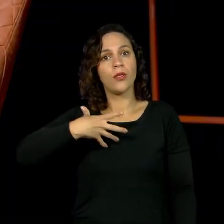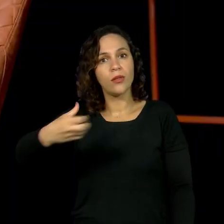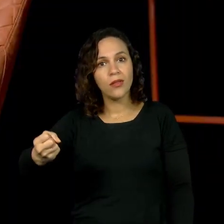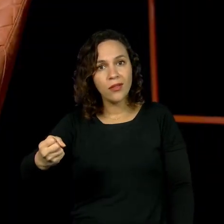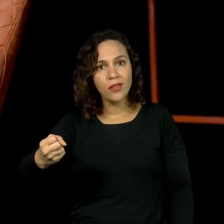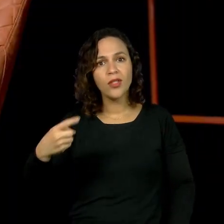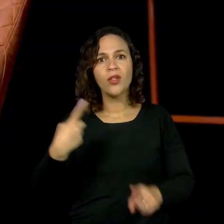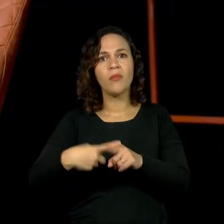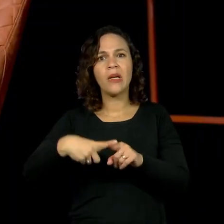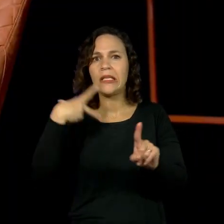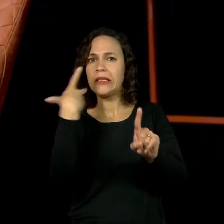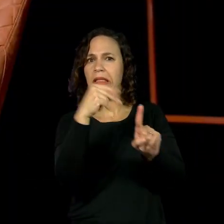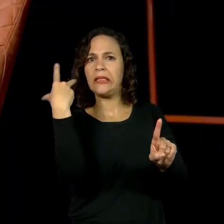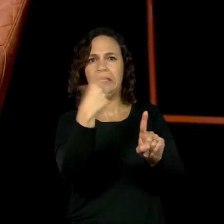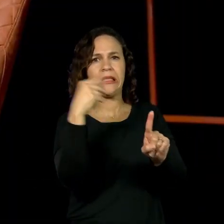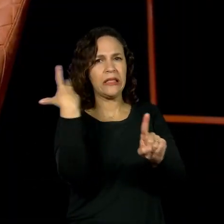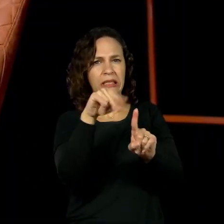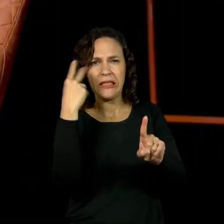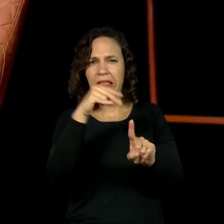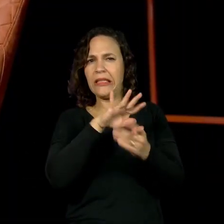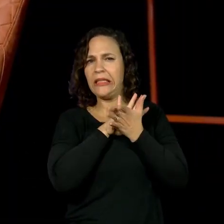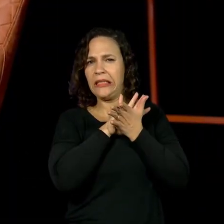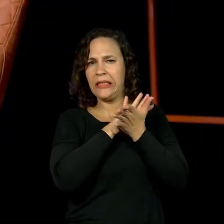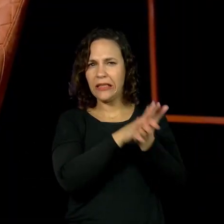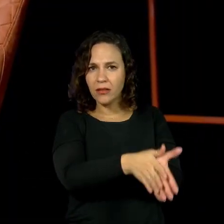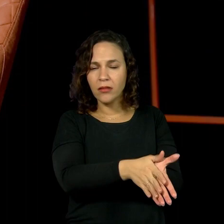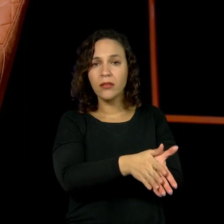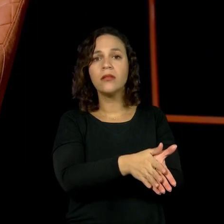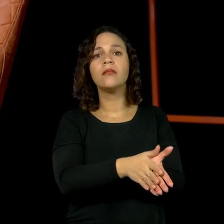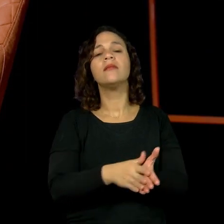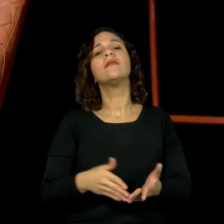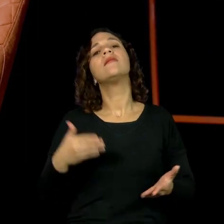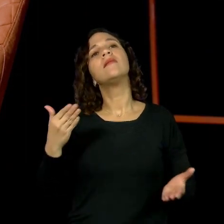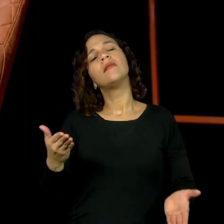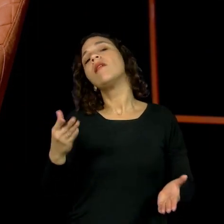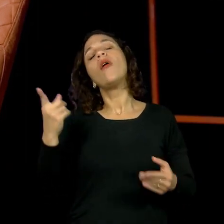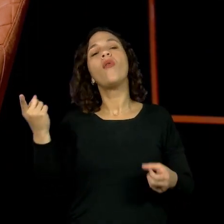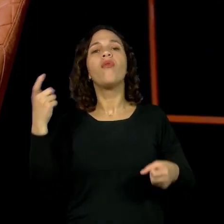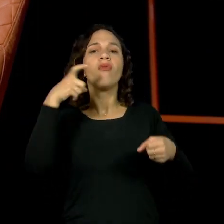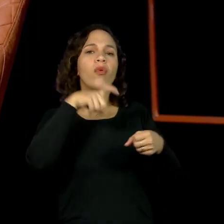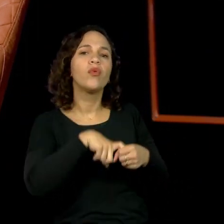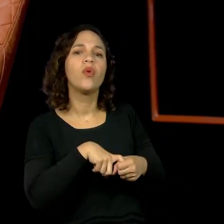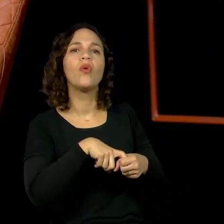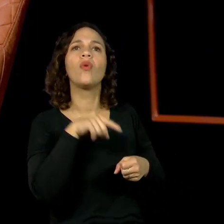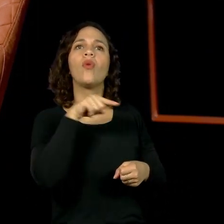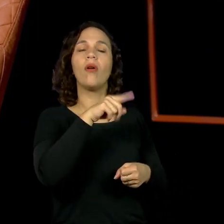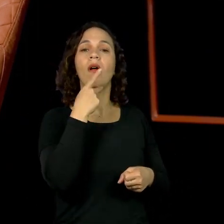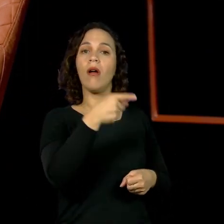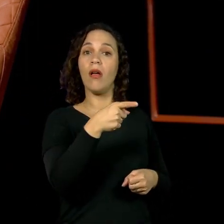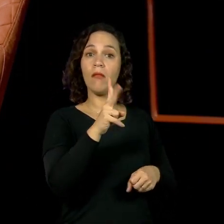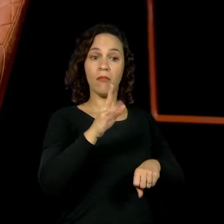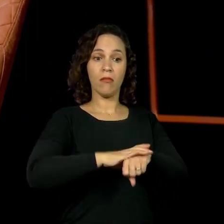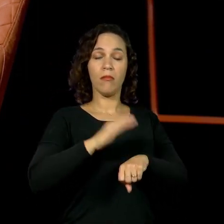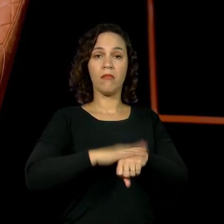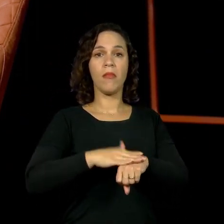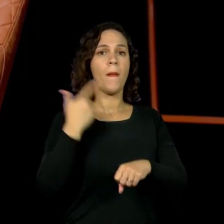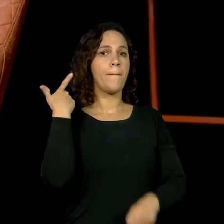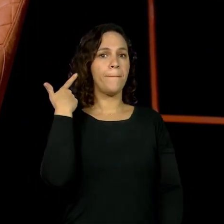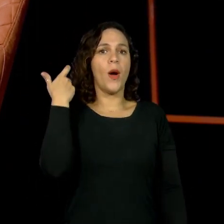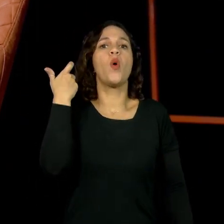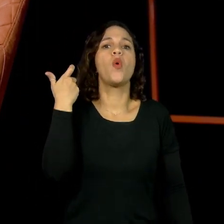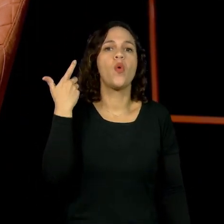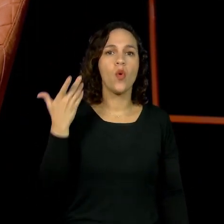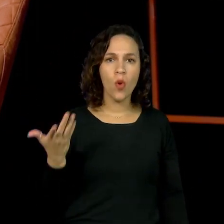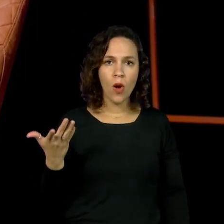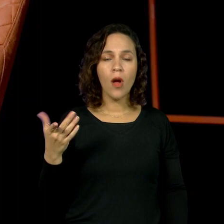serem torturados, voltaram para buscar ele no quartel de novo. Ele vai um momento tal e dá um tiro de 45 no ouvido. Amigos